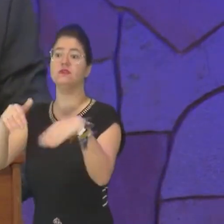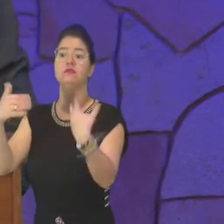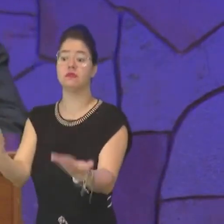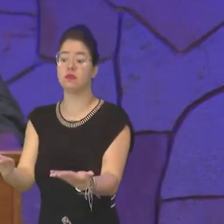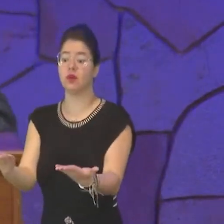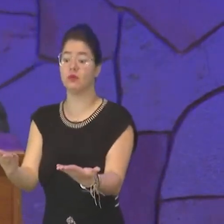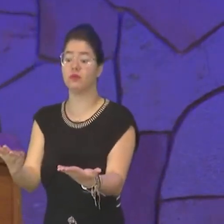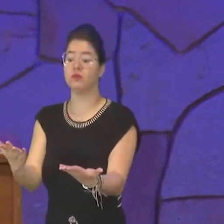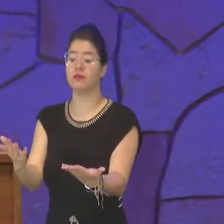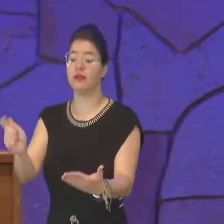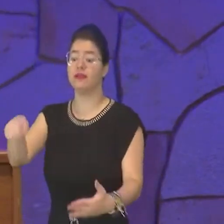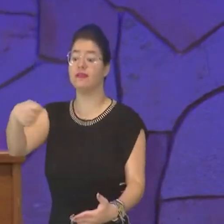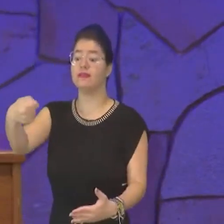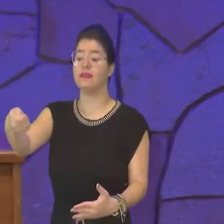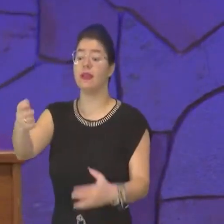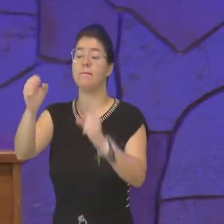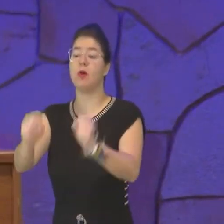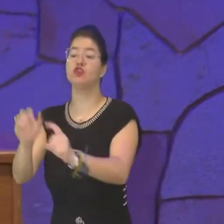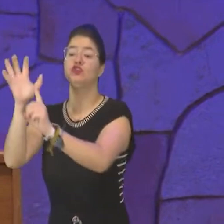deve influenciar quem?